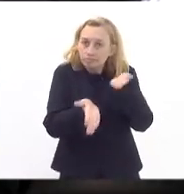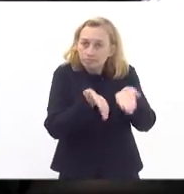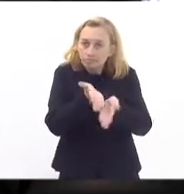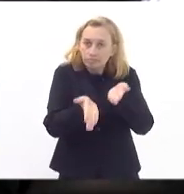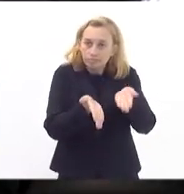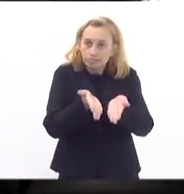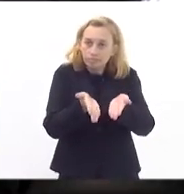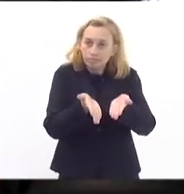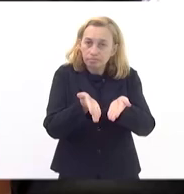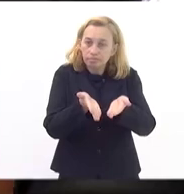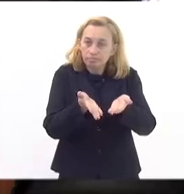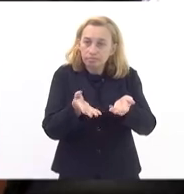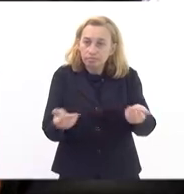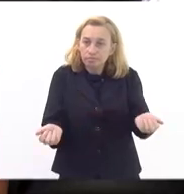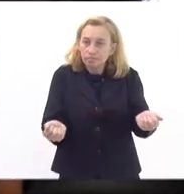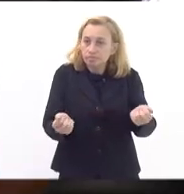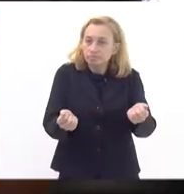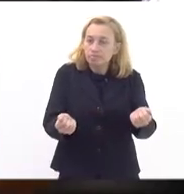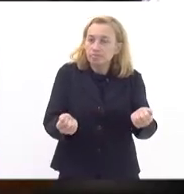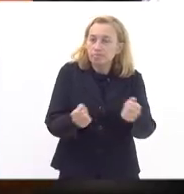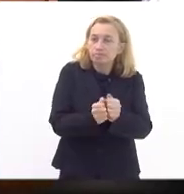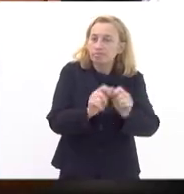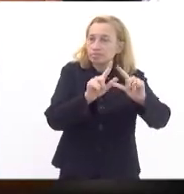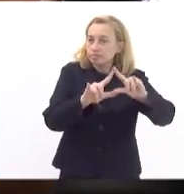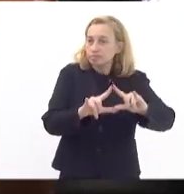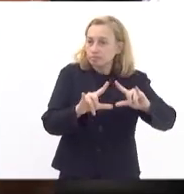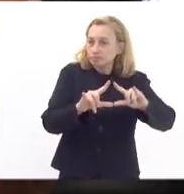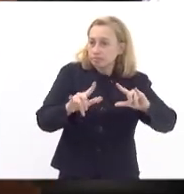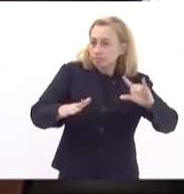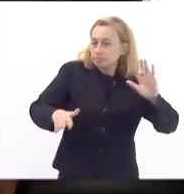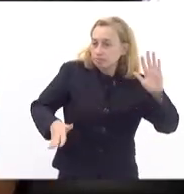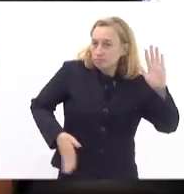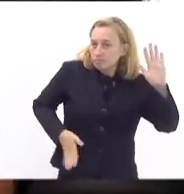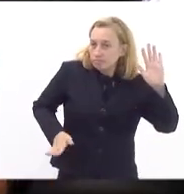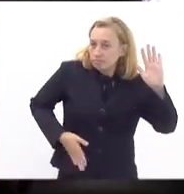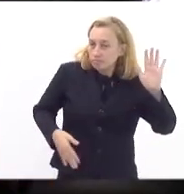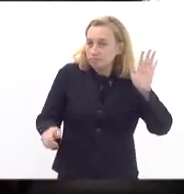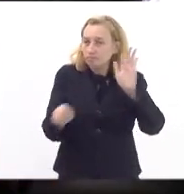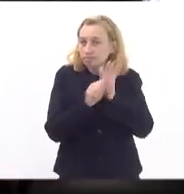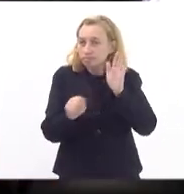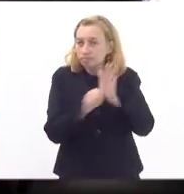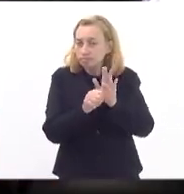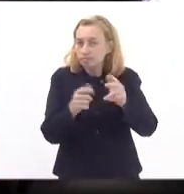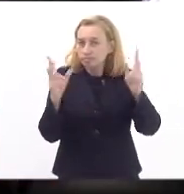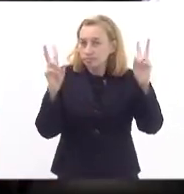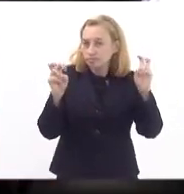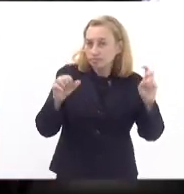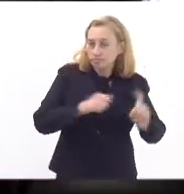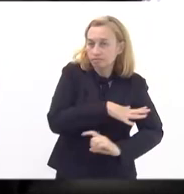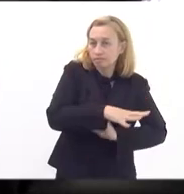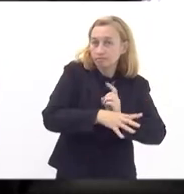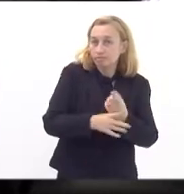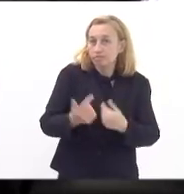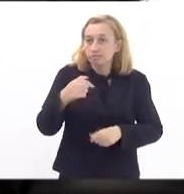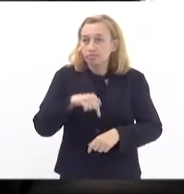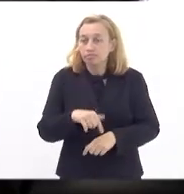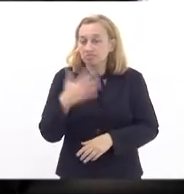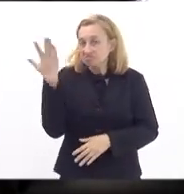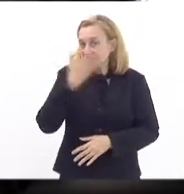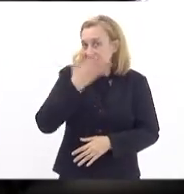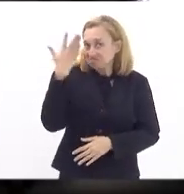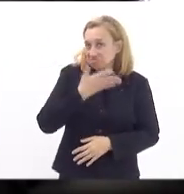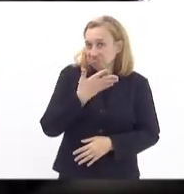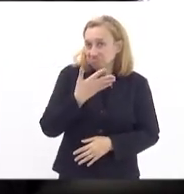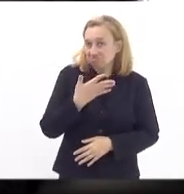envolve milícias envolve tráfico envolve é a questão social e aqui a gente ainda não